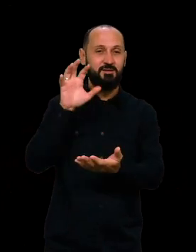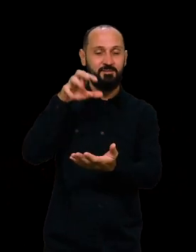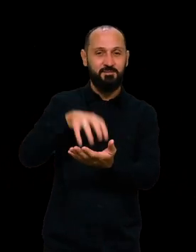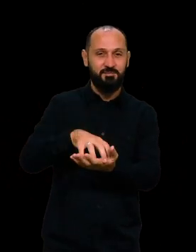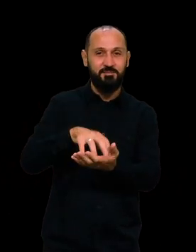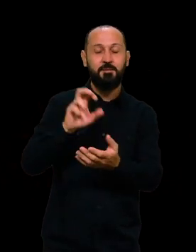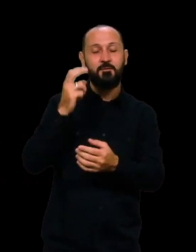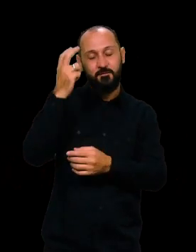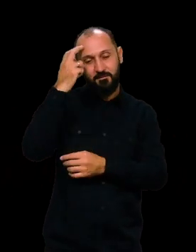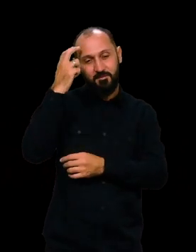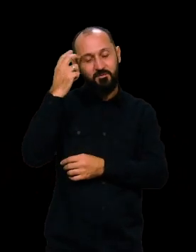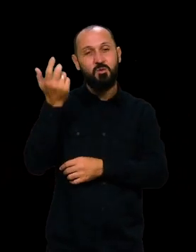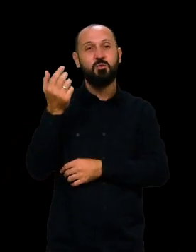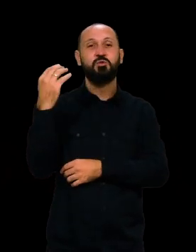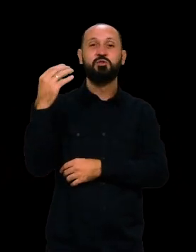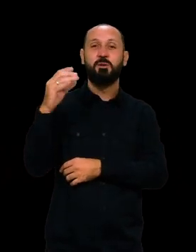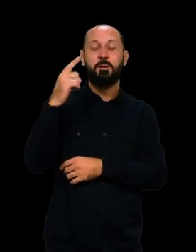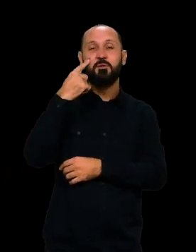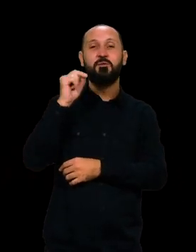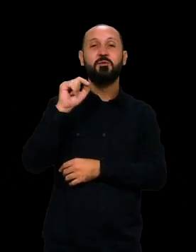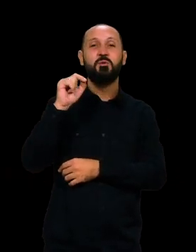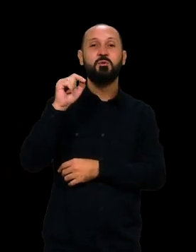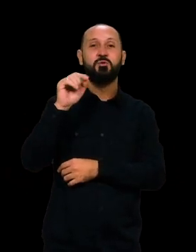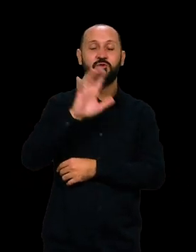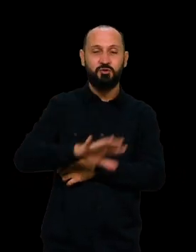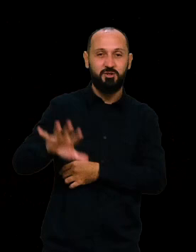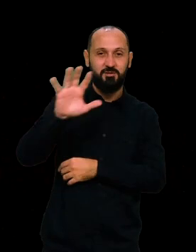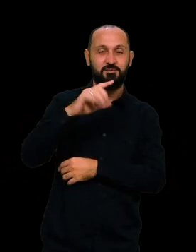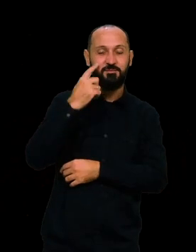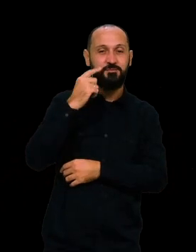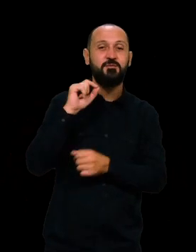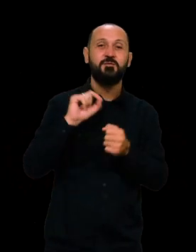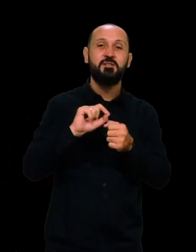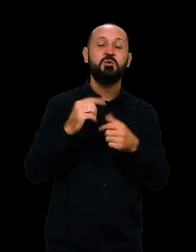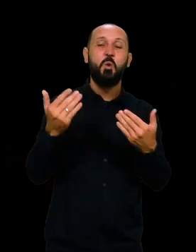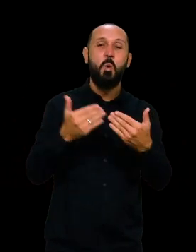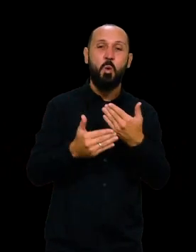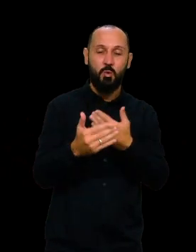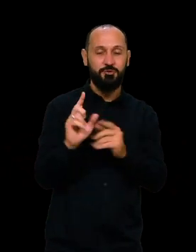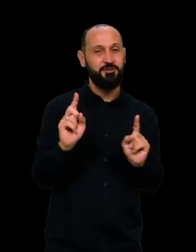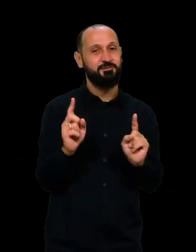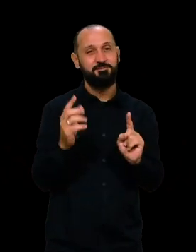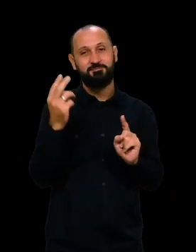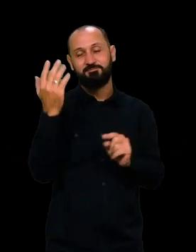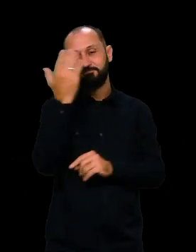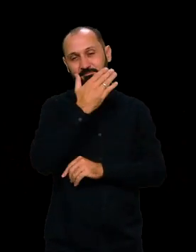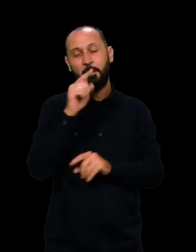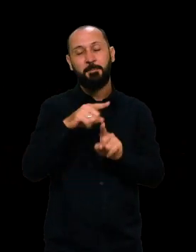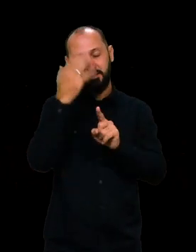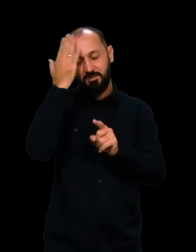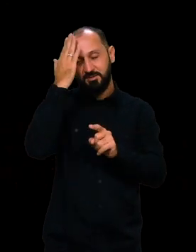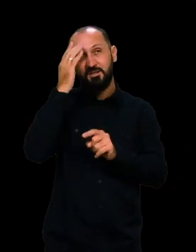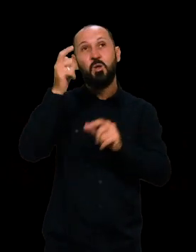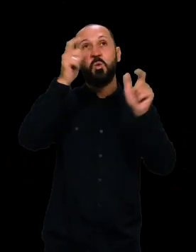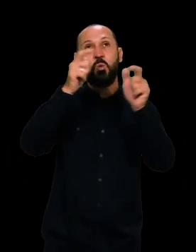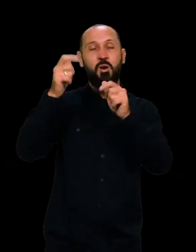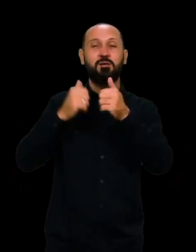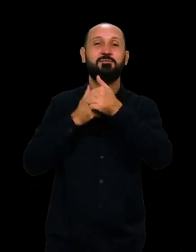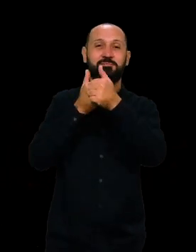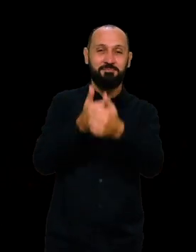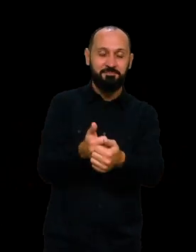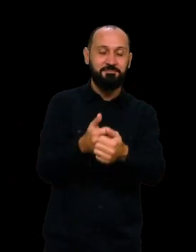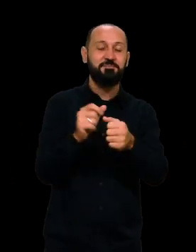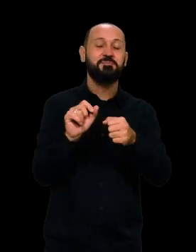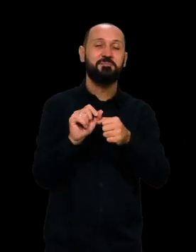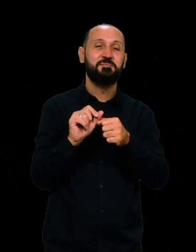Infelizmente, ela viu o diretor científico, mas não me viu o presidente. Ela não me viu fazendo o que eu estou fazendo hoje, mas eu sei que ela está acompanhando em outro